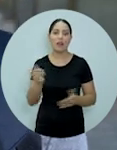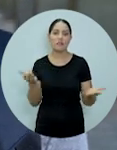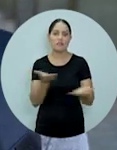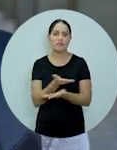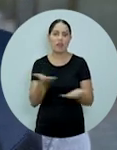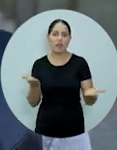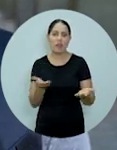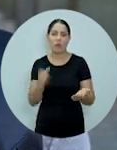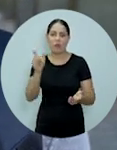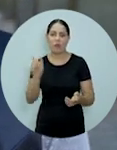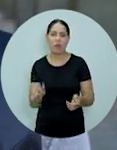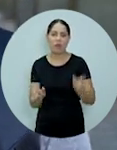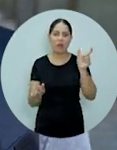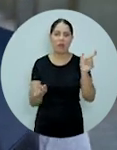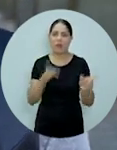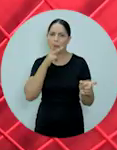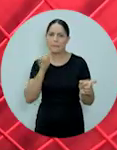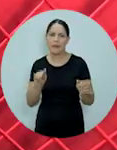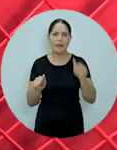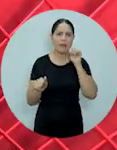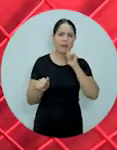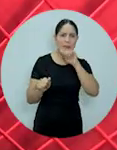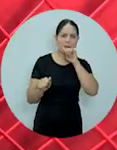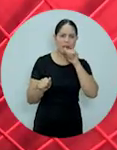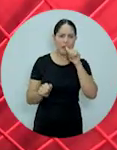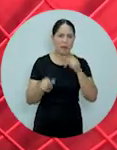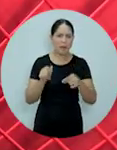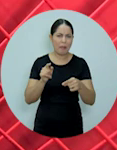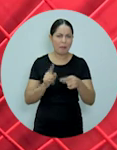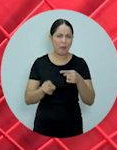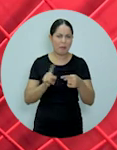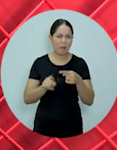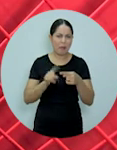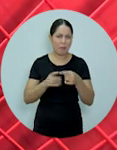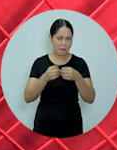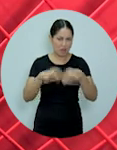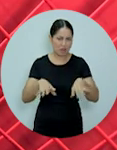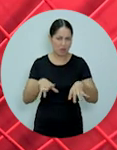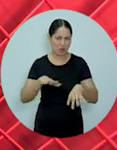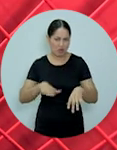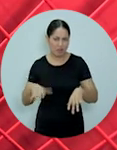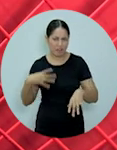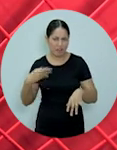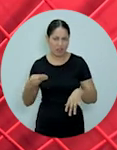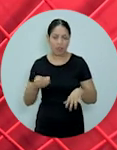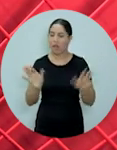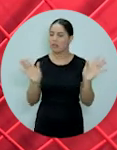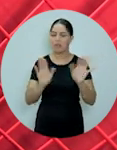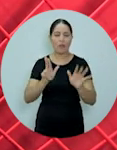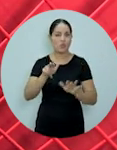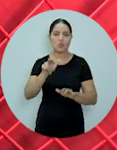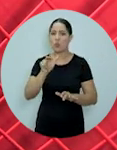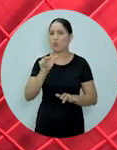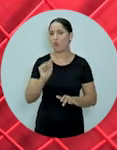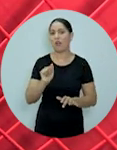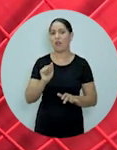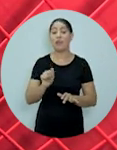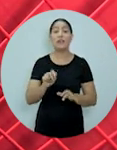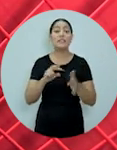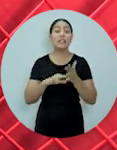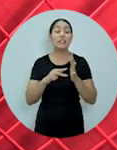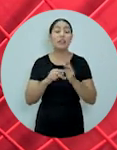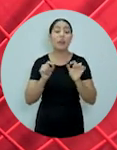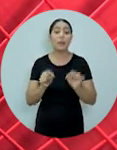pode prejudicar a criança. Emanuel, jamais. Guarda compartilhada significa pai e mãe manterem o